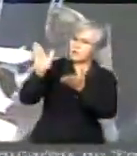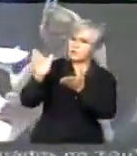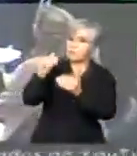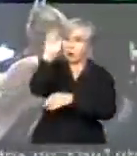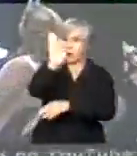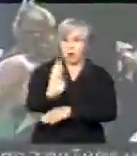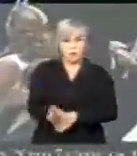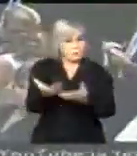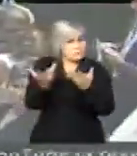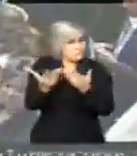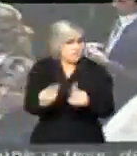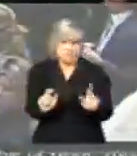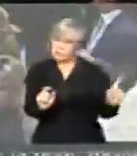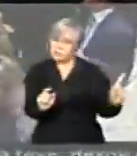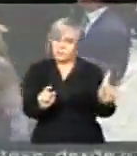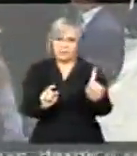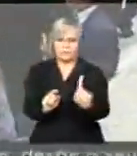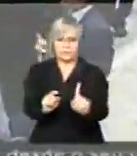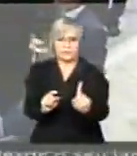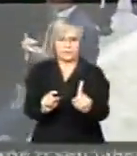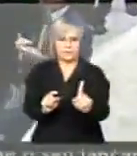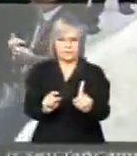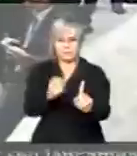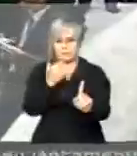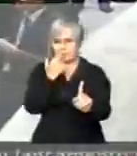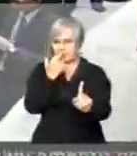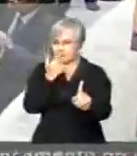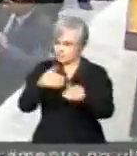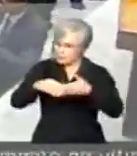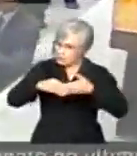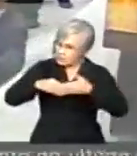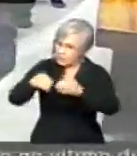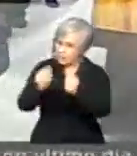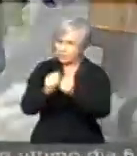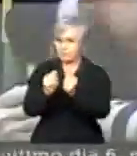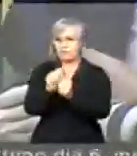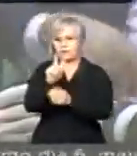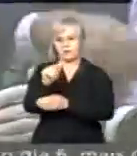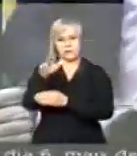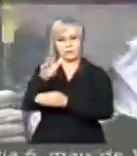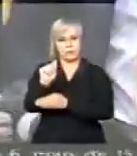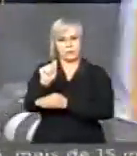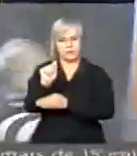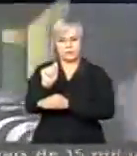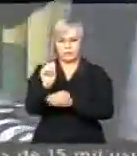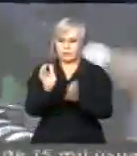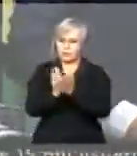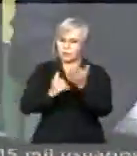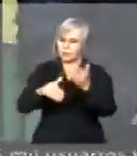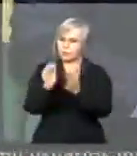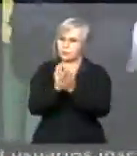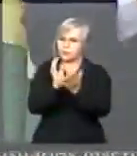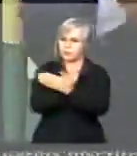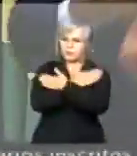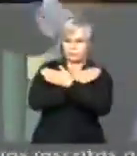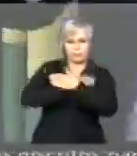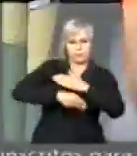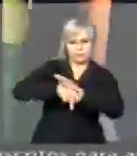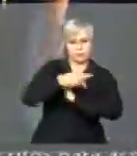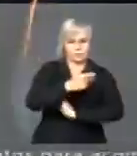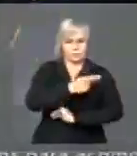o Brasil não quer você. E leve o Lula junto e os vagabundos do